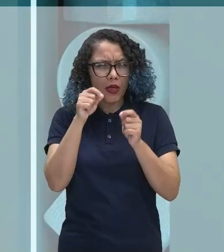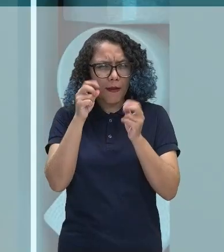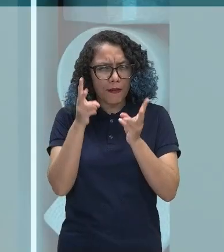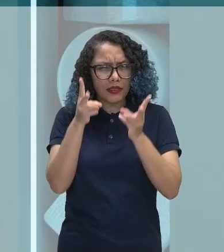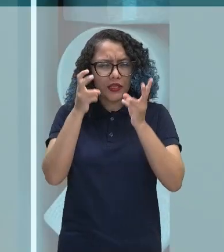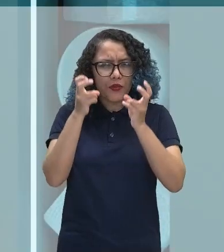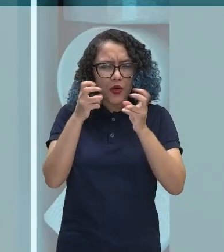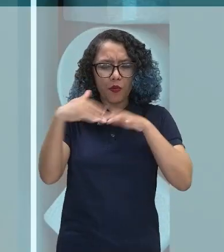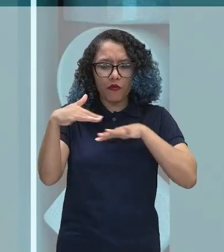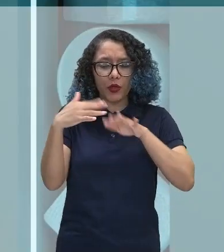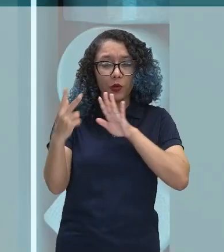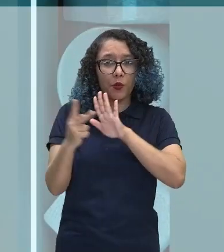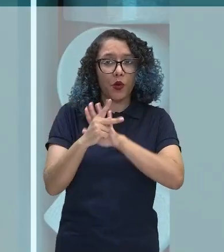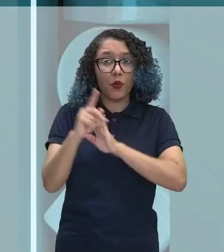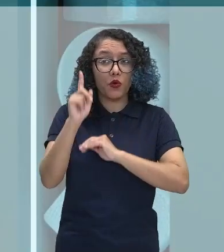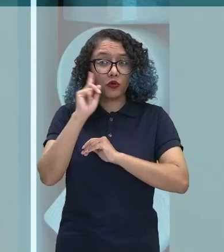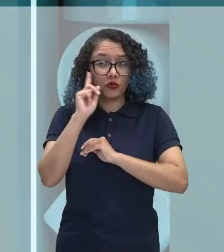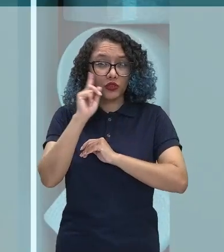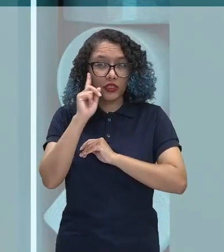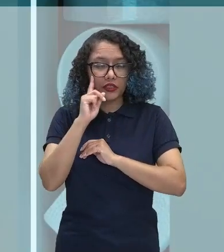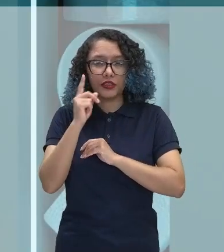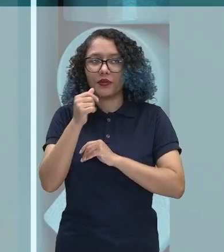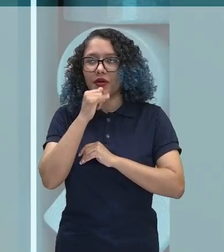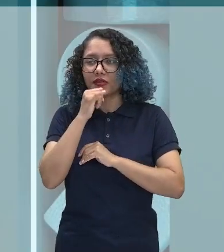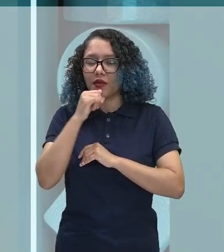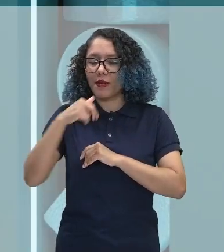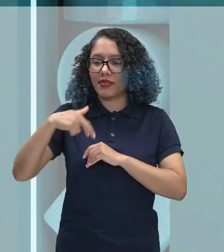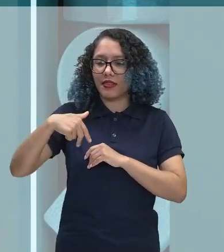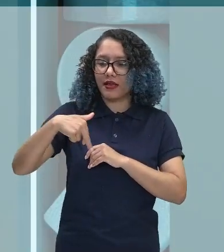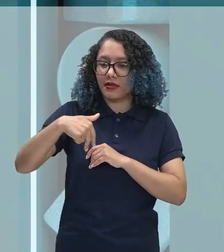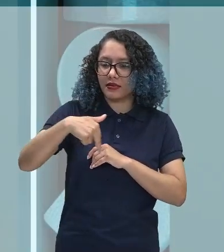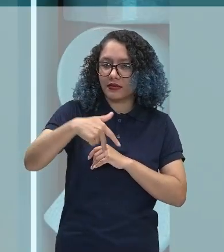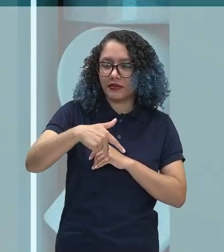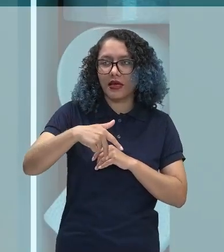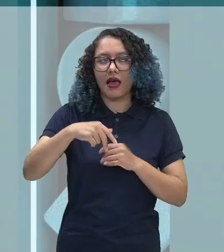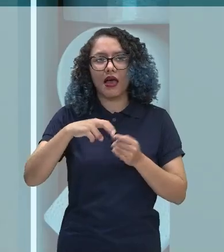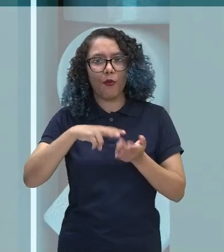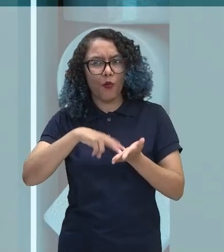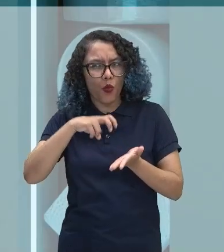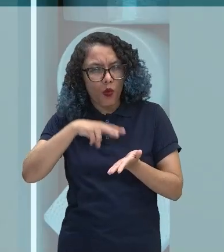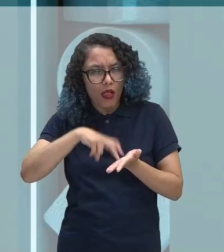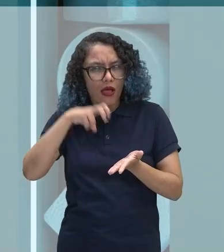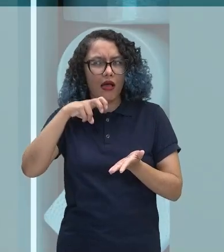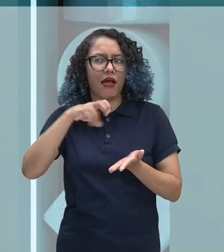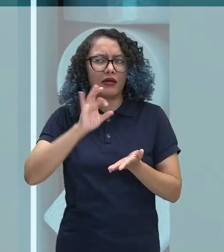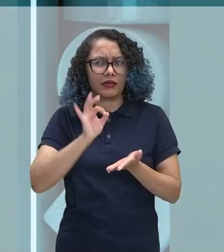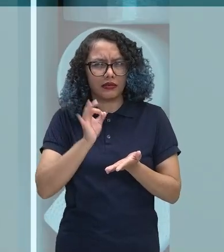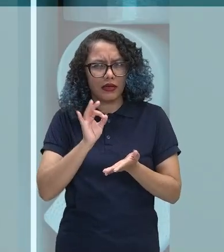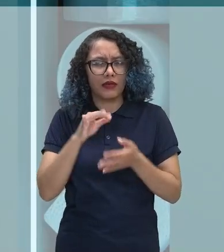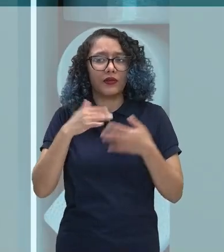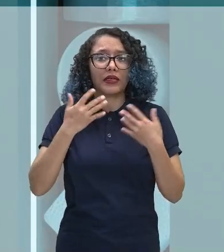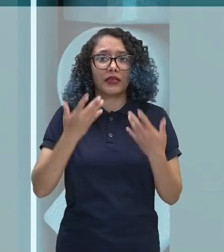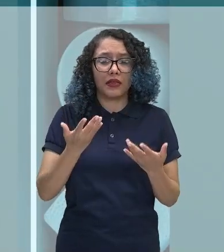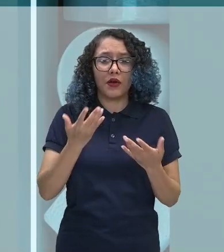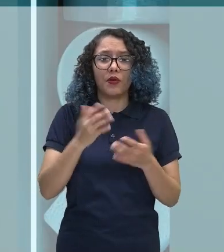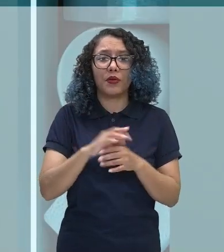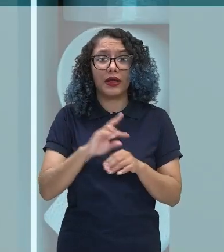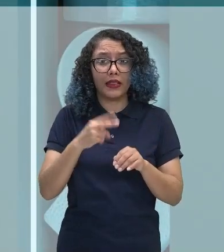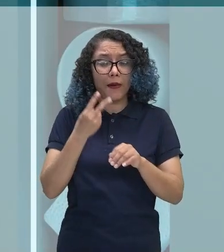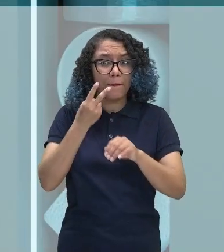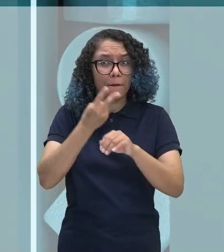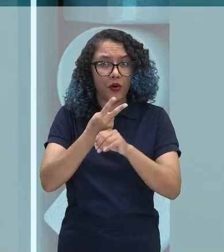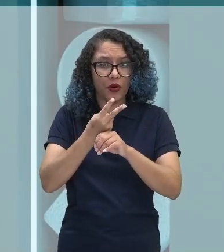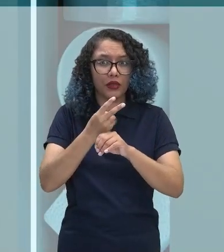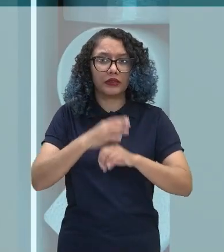movimentos cotidianos, andar, certo? Pular. Então, a partir daí, ele começou a